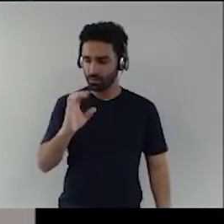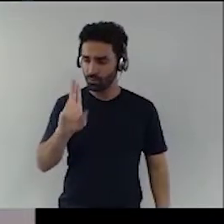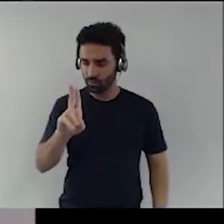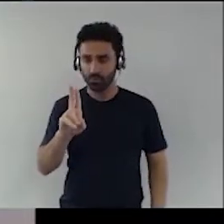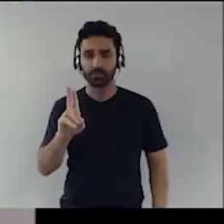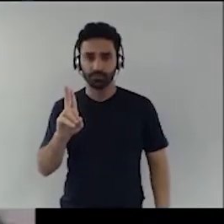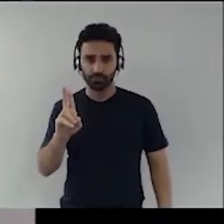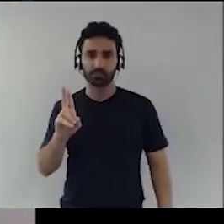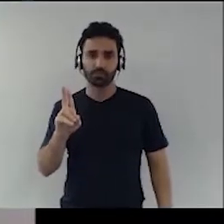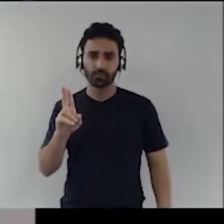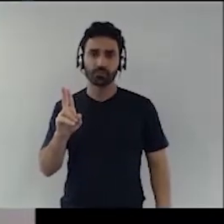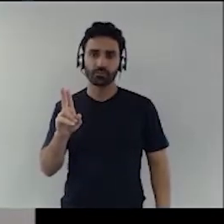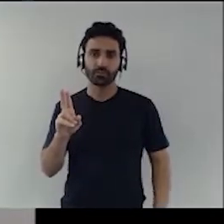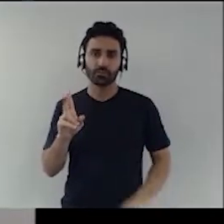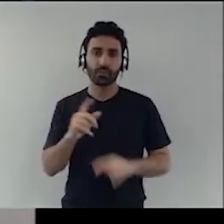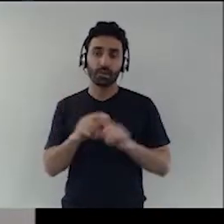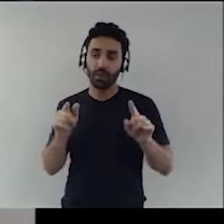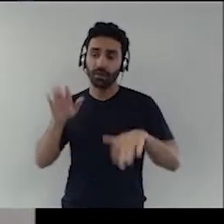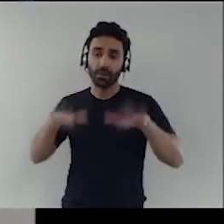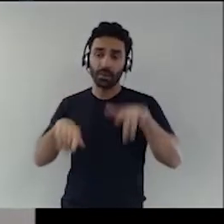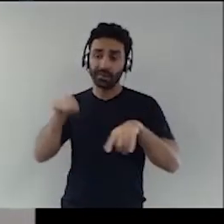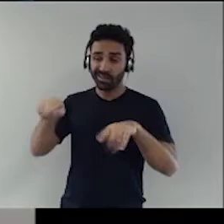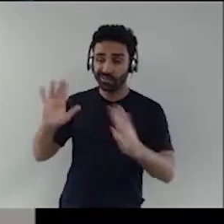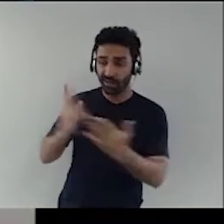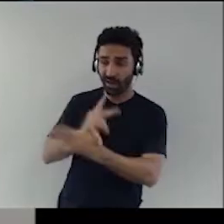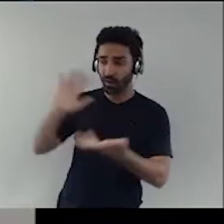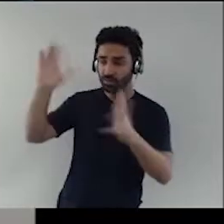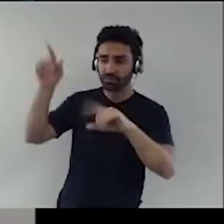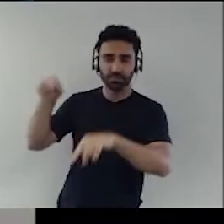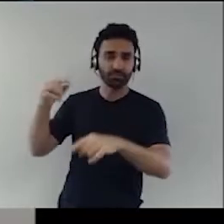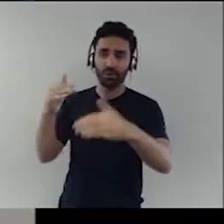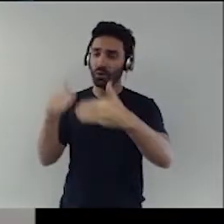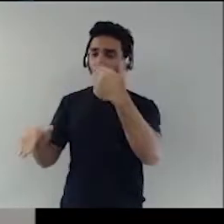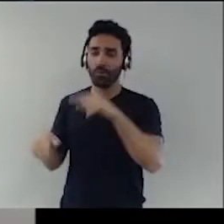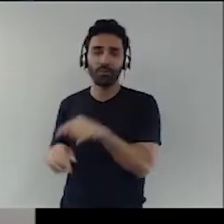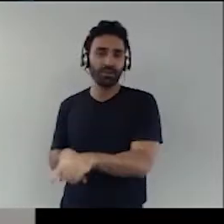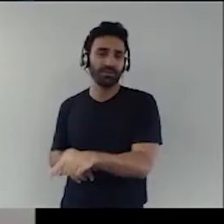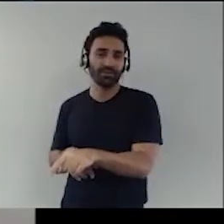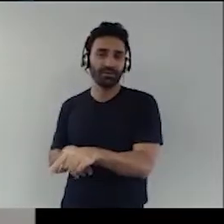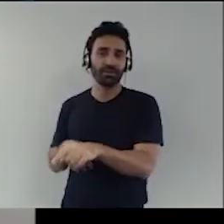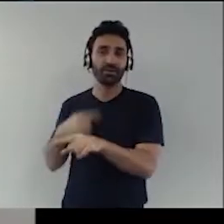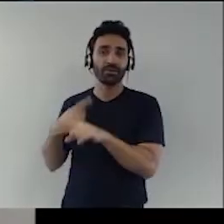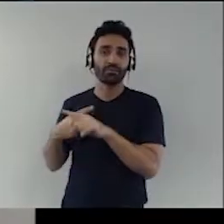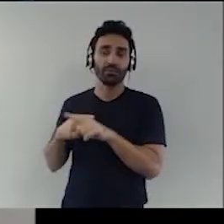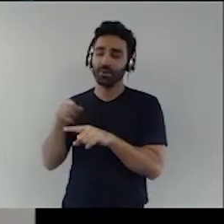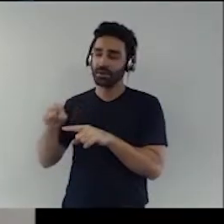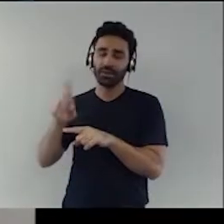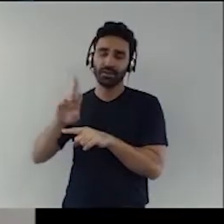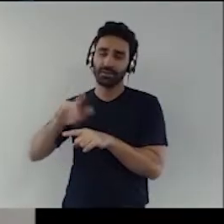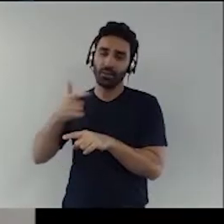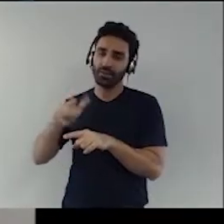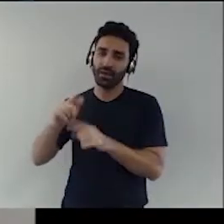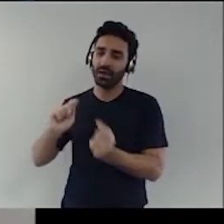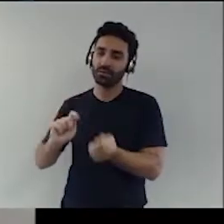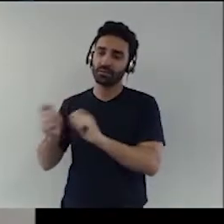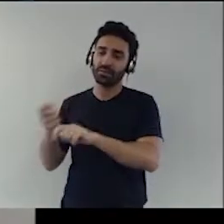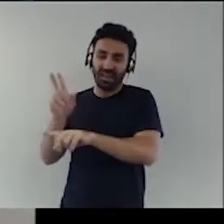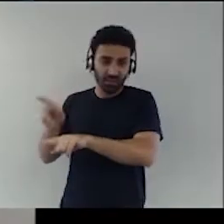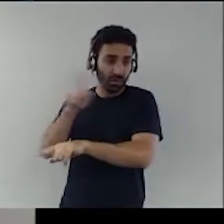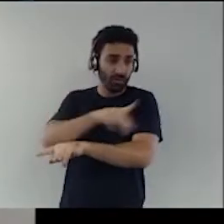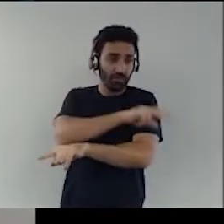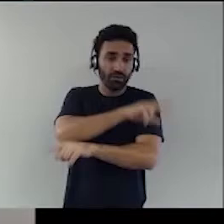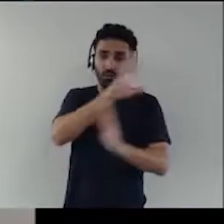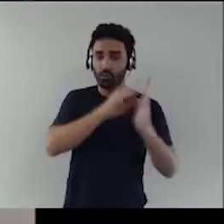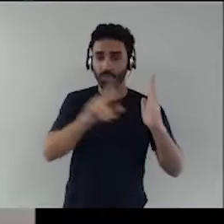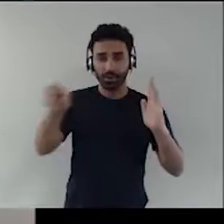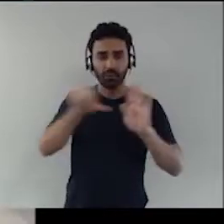não serve para esse manequim, né? Esse manequim é um manequim cujo corpo não se adapta a uma aplicação